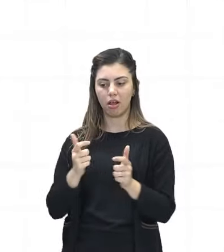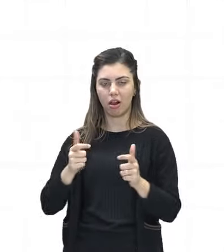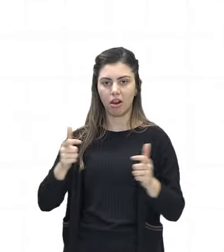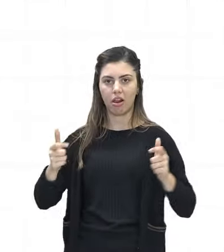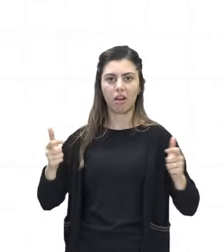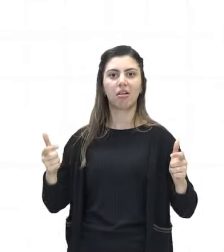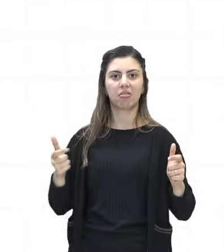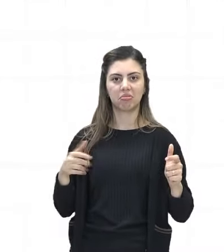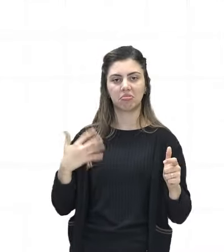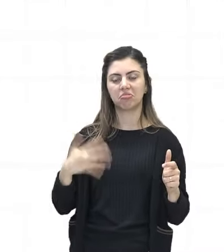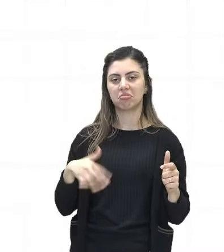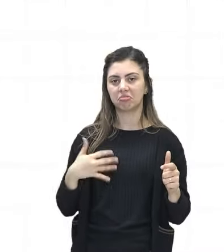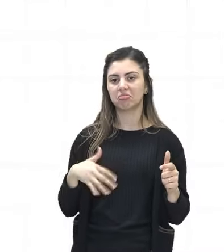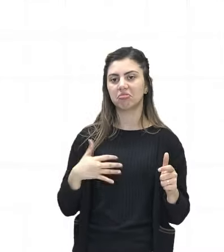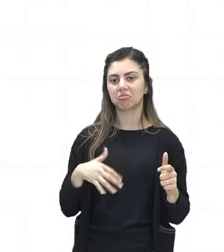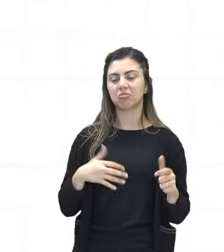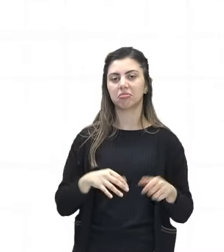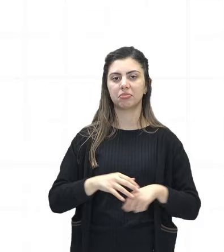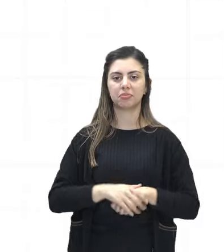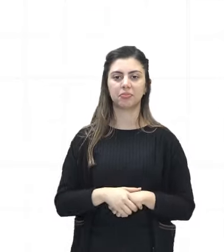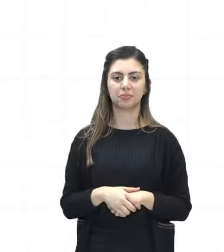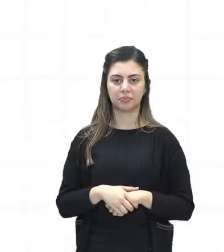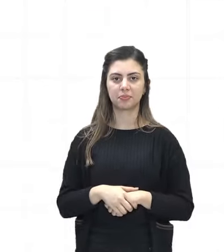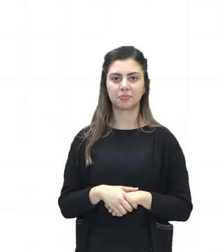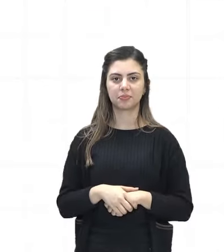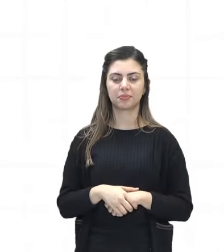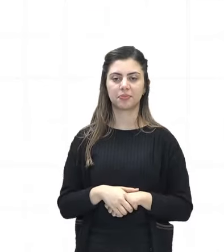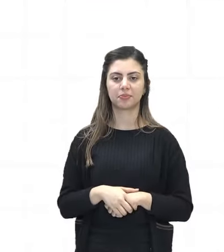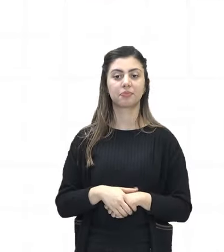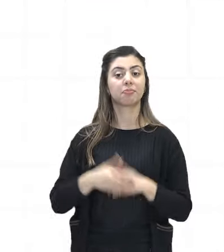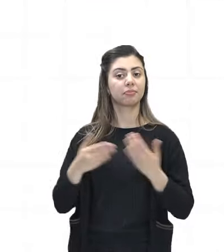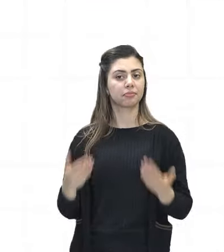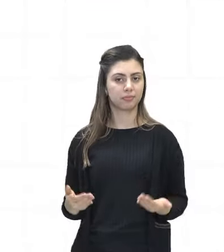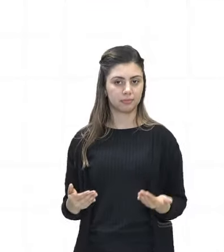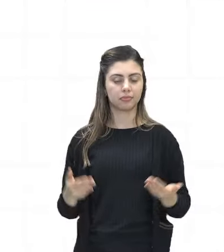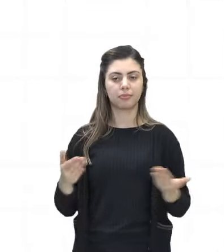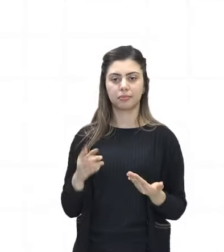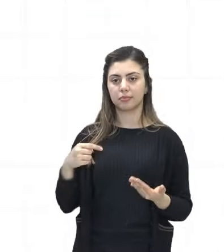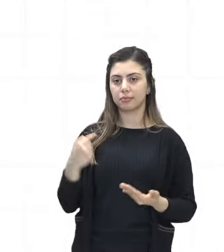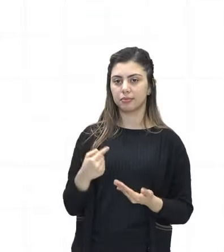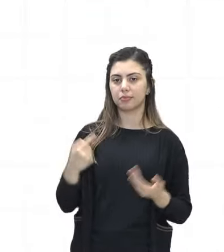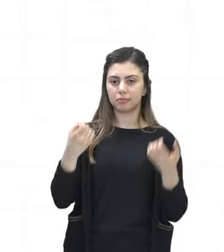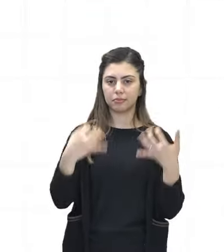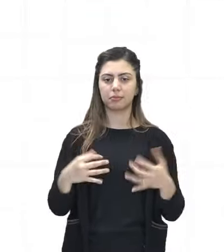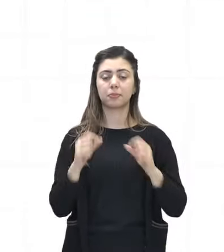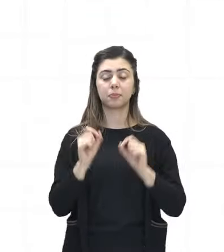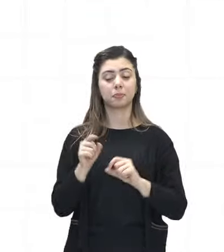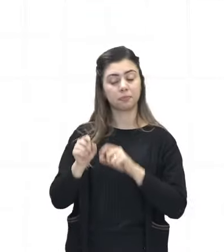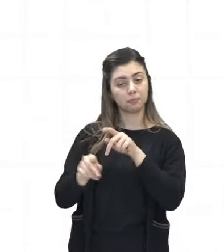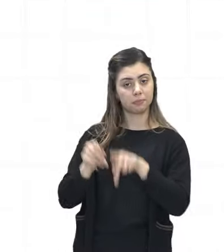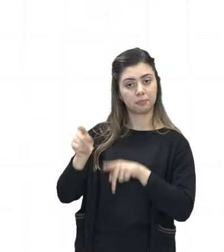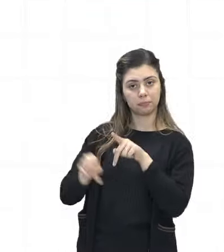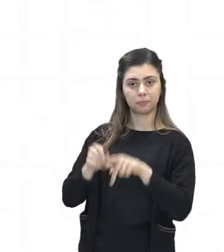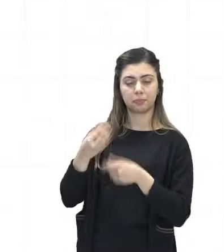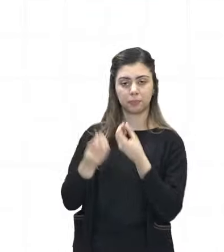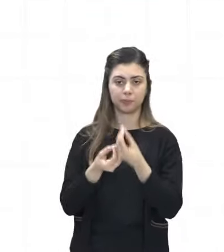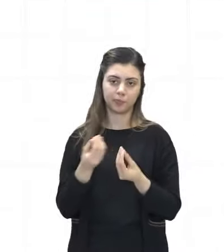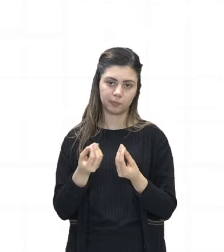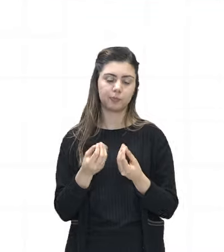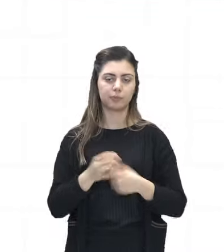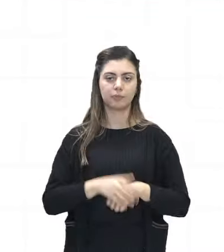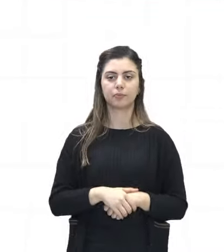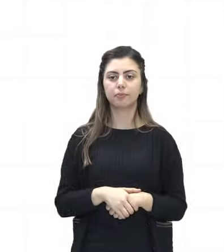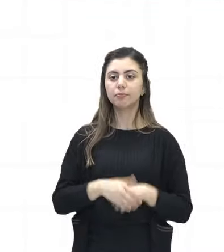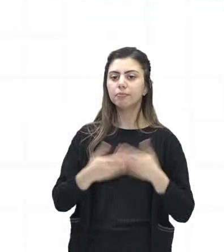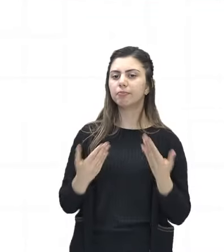ritmo bastante eh considerável Tá certo agora a gente vai entender também que essa população ela se encontra